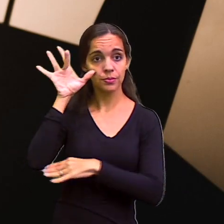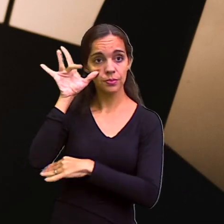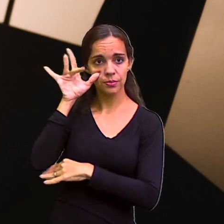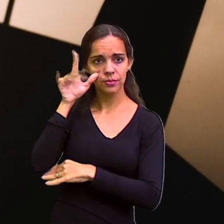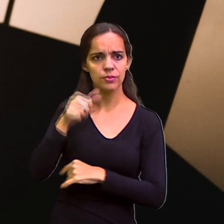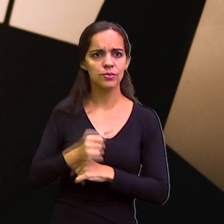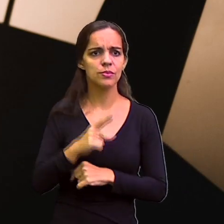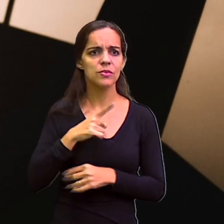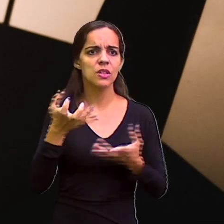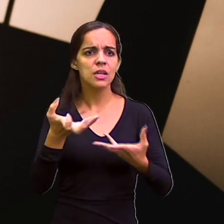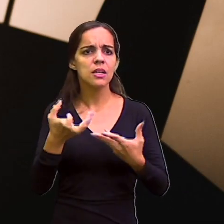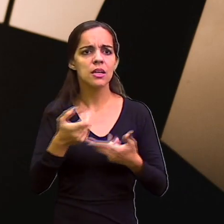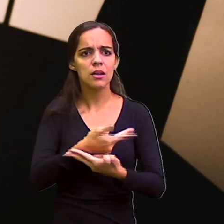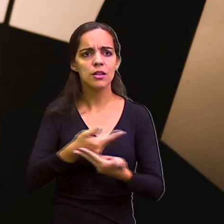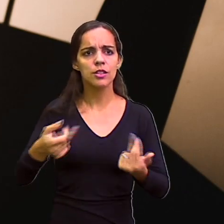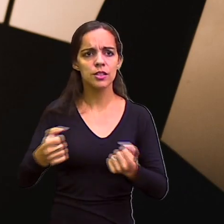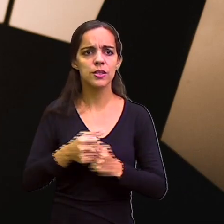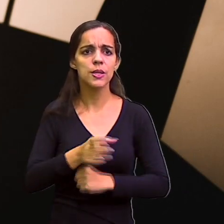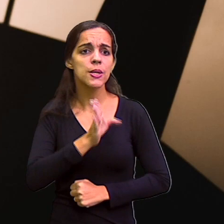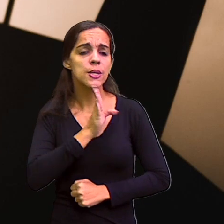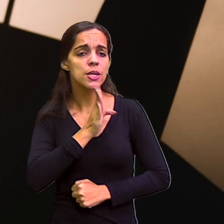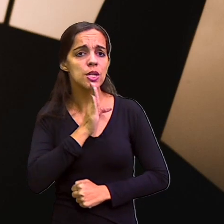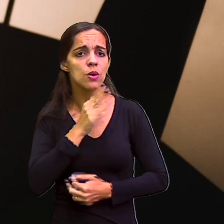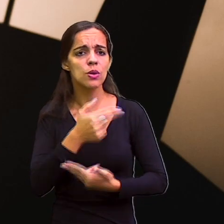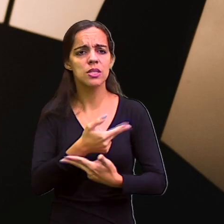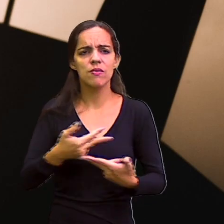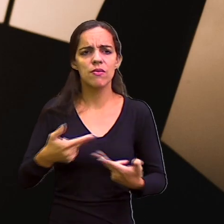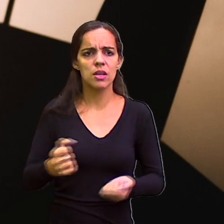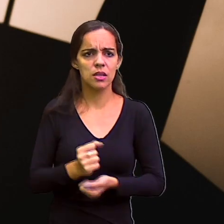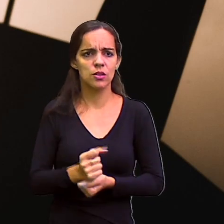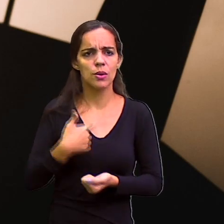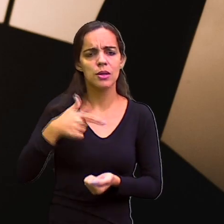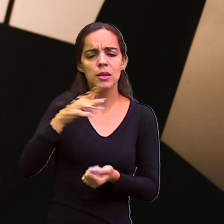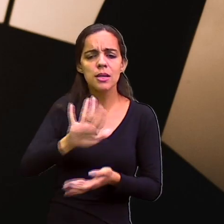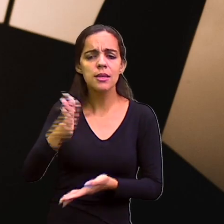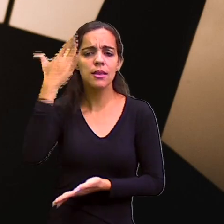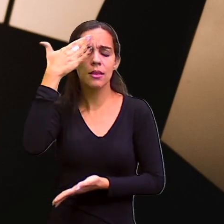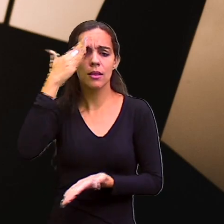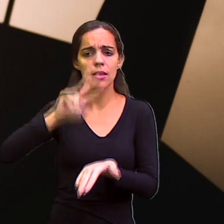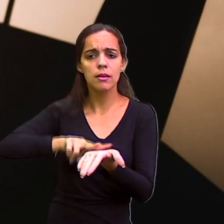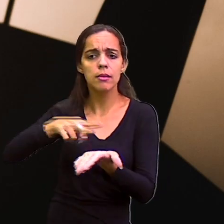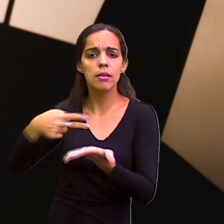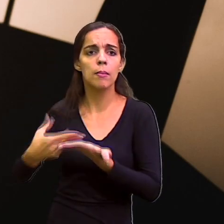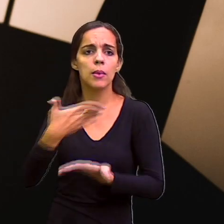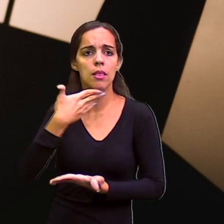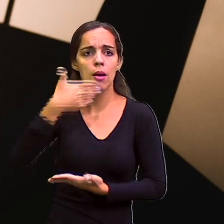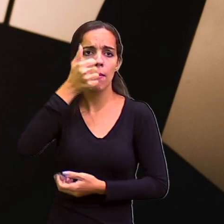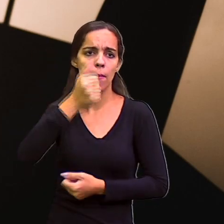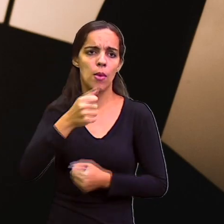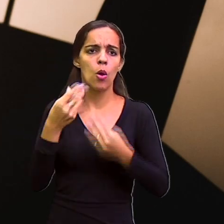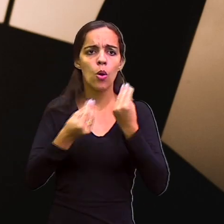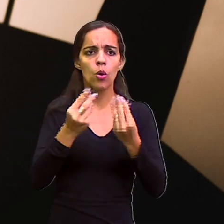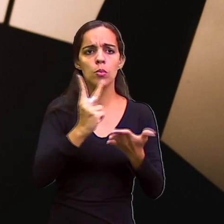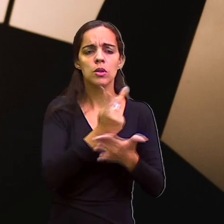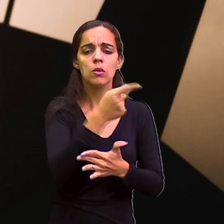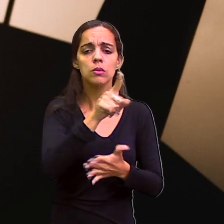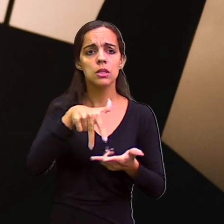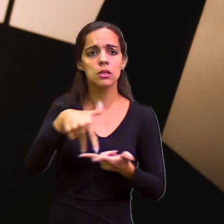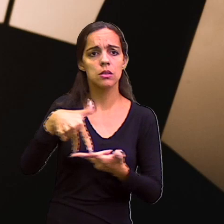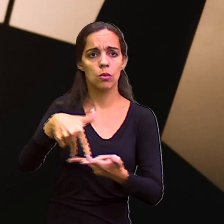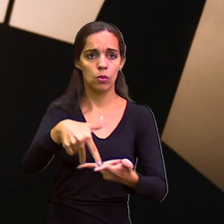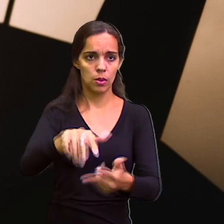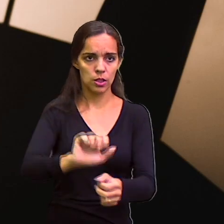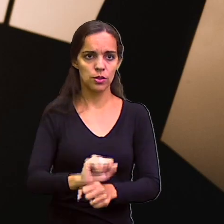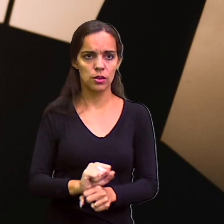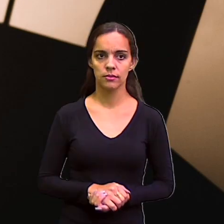é convidado a fornecer dimensões e interpretações dos personagens, que as sombras de fato somente